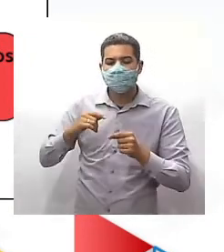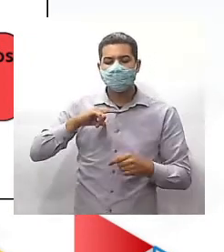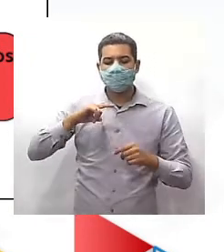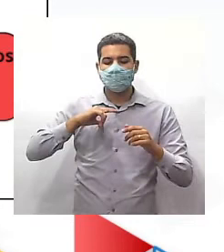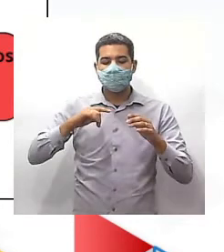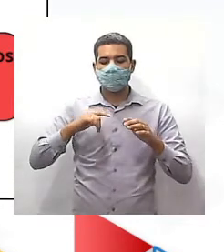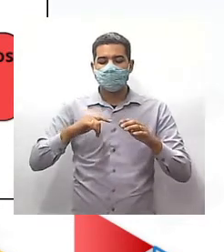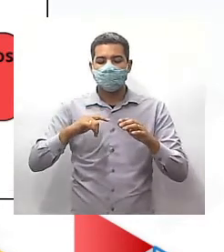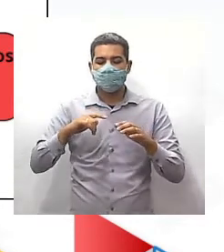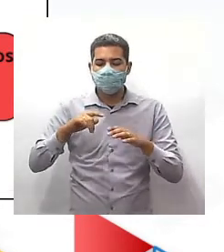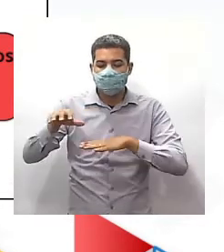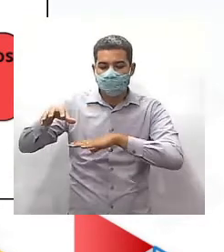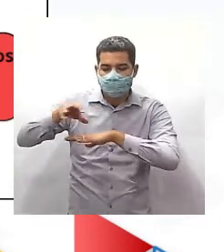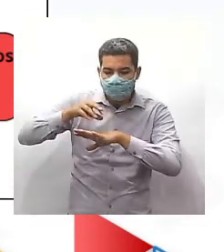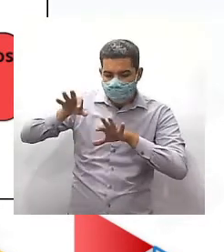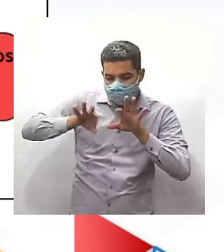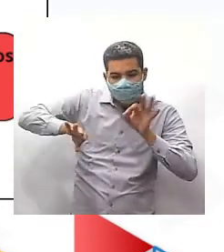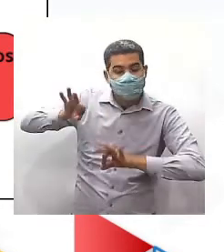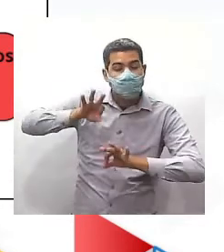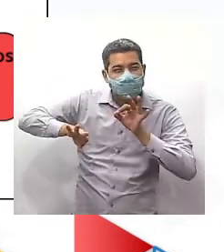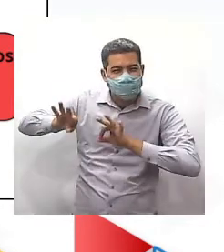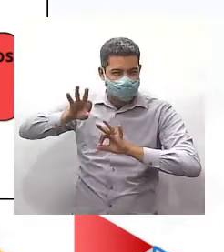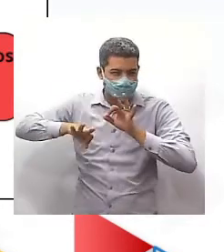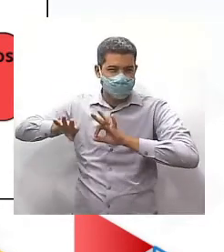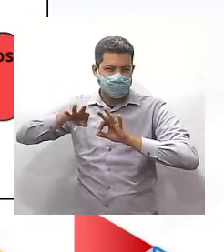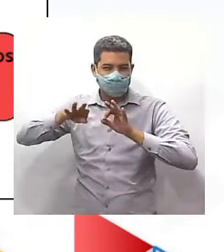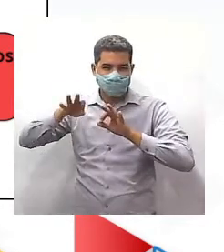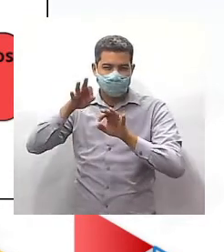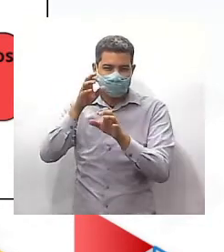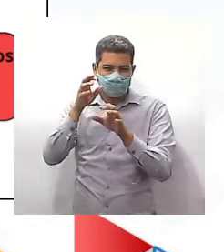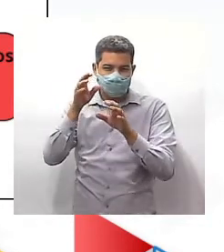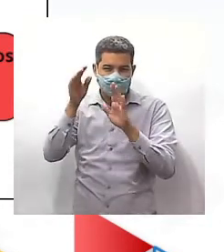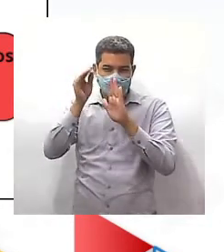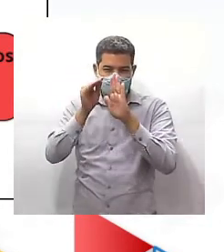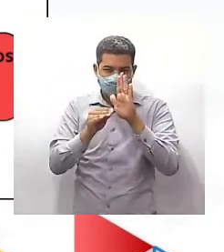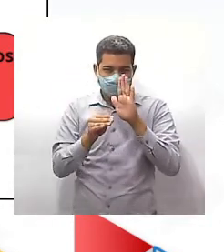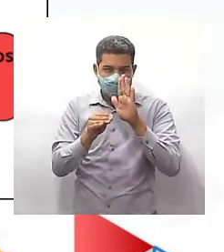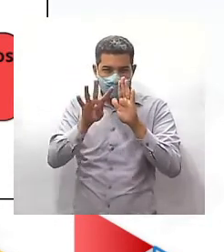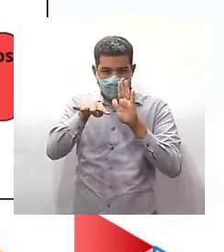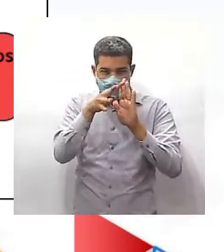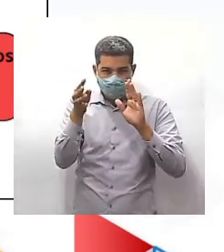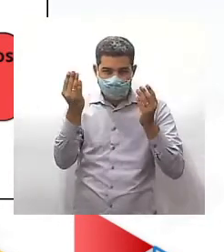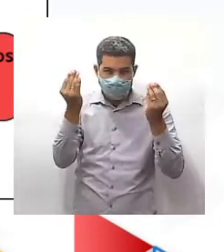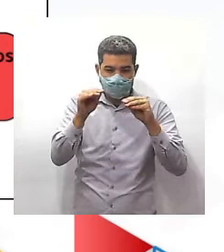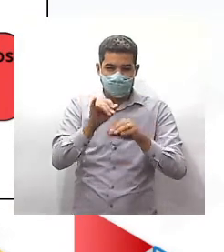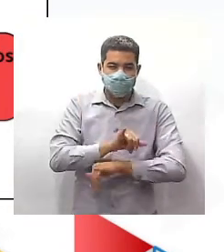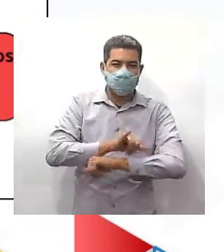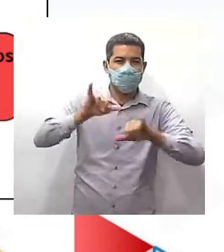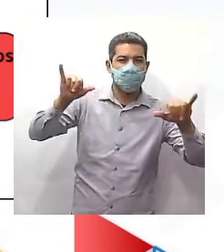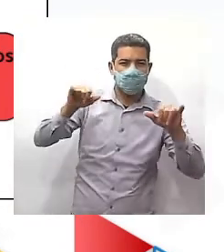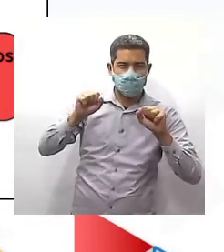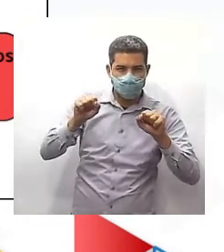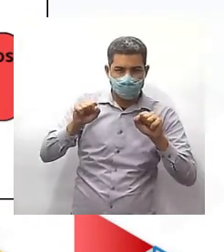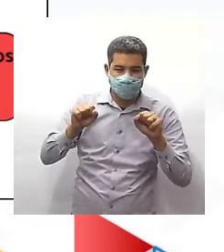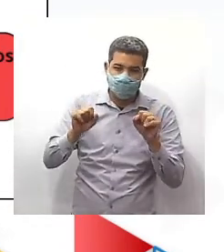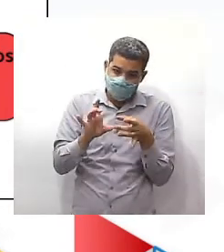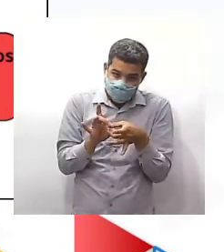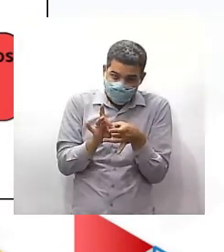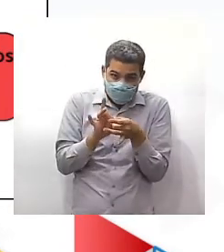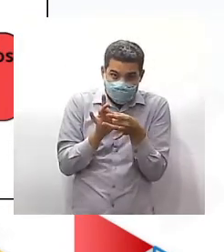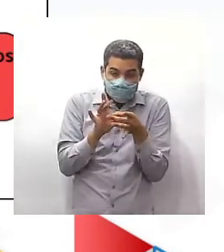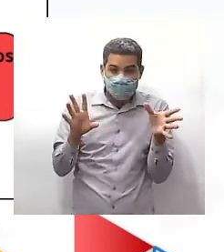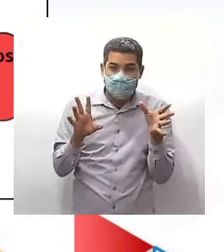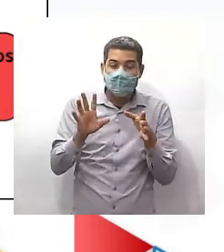dados obtidos na tabela. Então monto uma tabela. Eu posso expor a tabela? Pode. Expõe ela de forma a